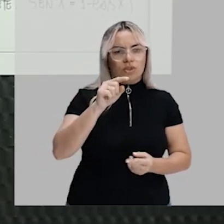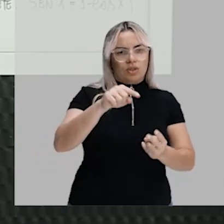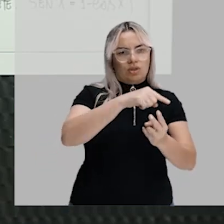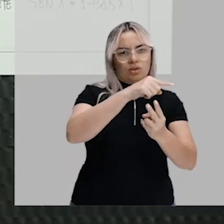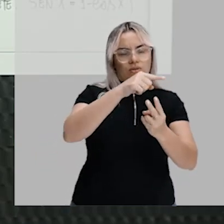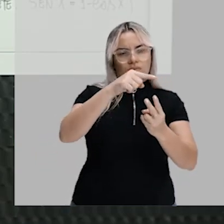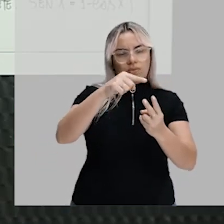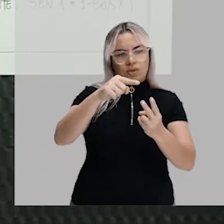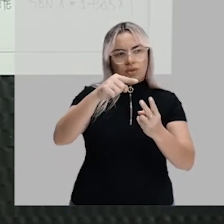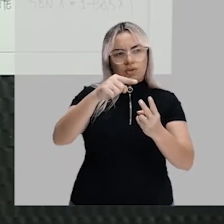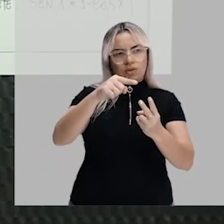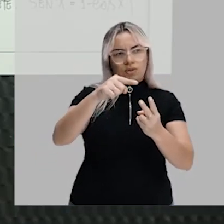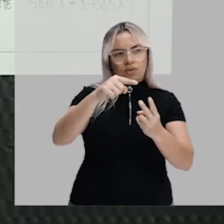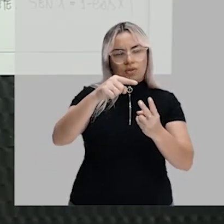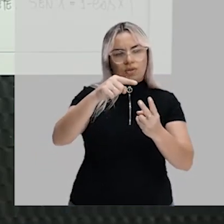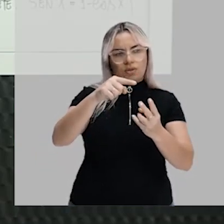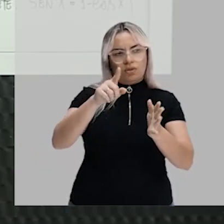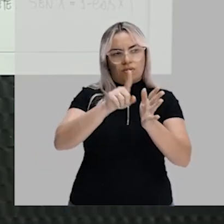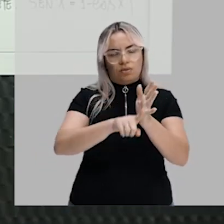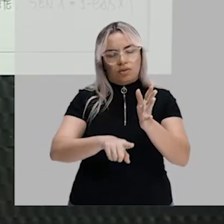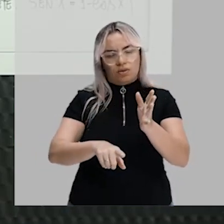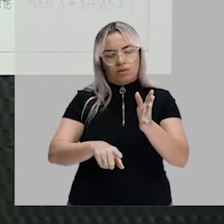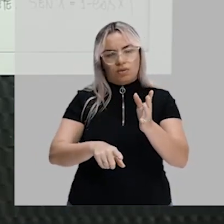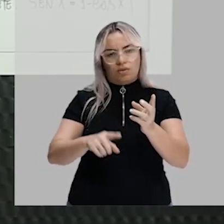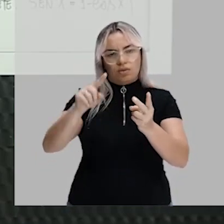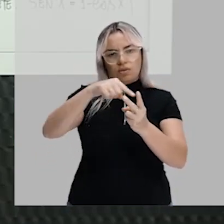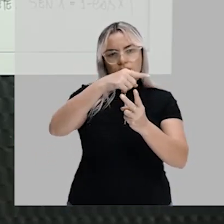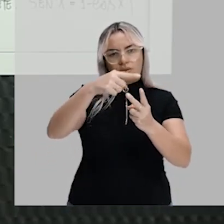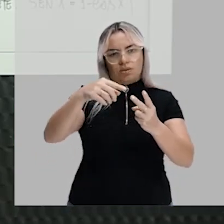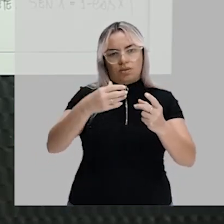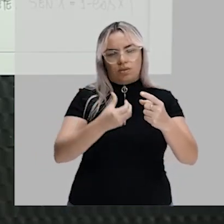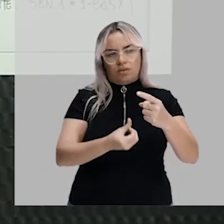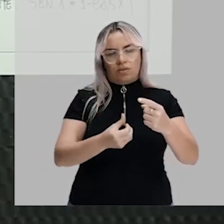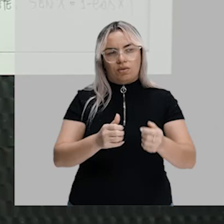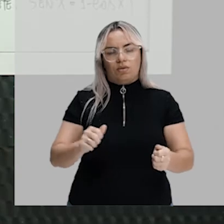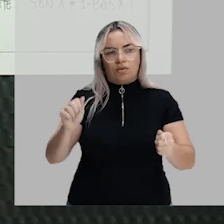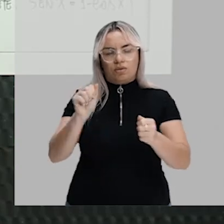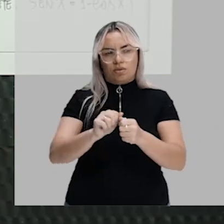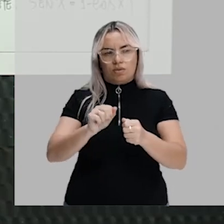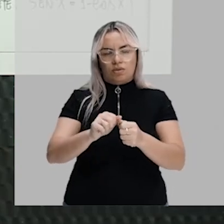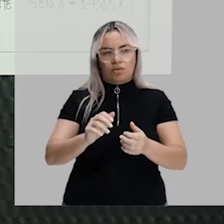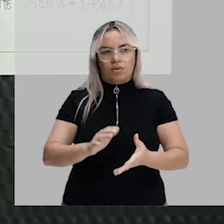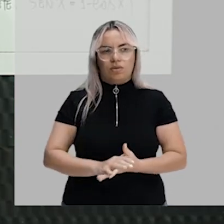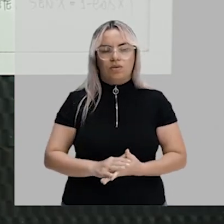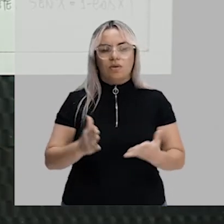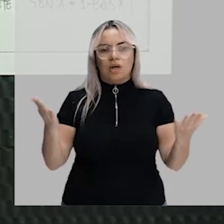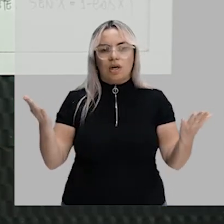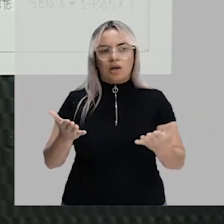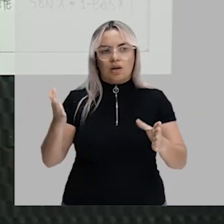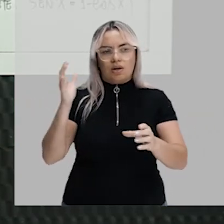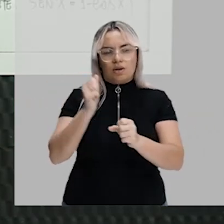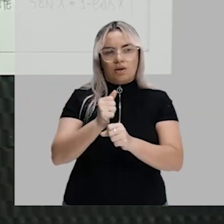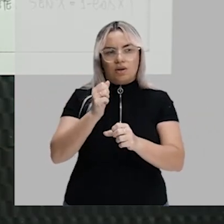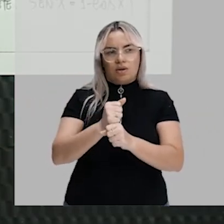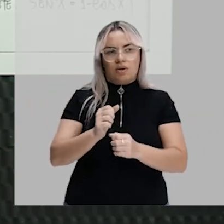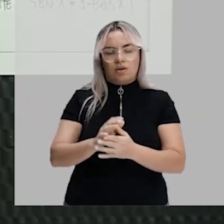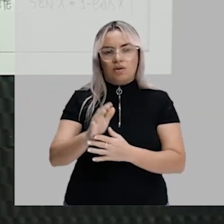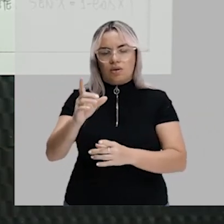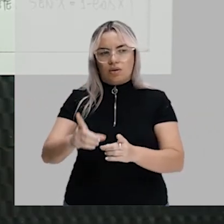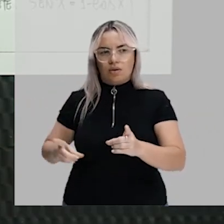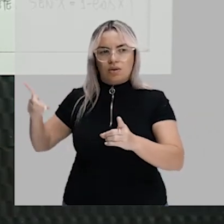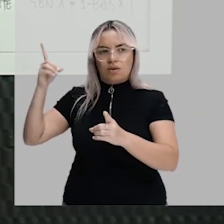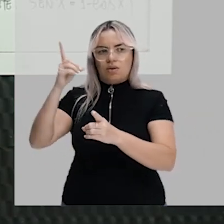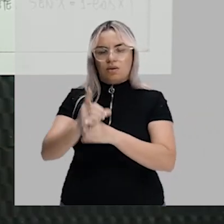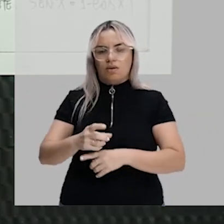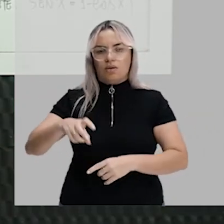6 aqui ó pi - pi so 6 se você fizer pi - pi so 6 você vai encontrar 5